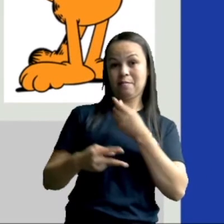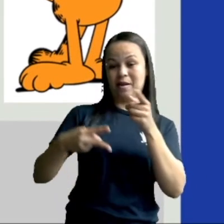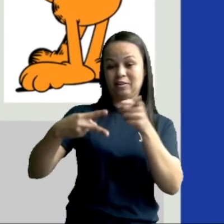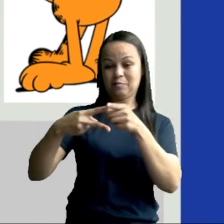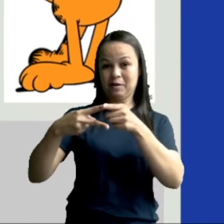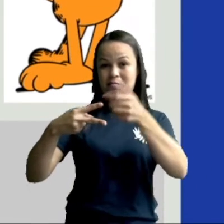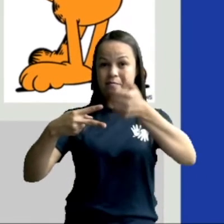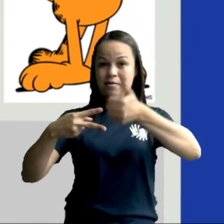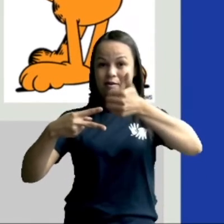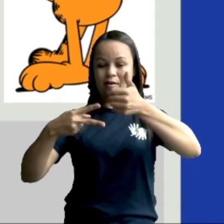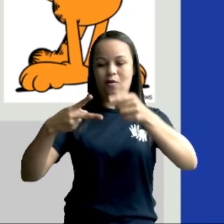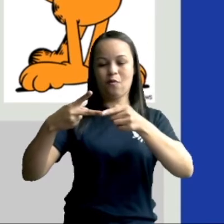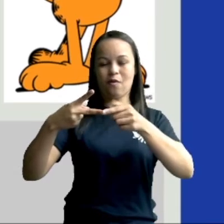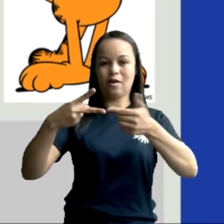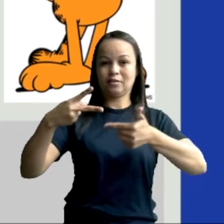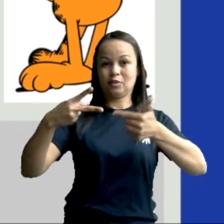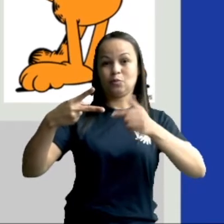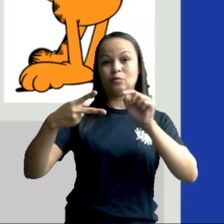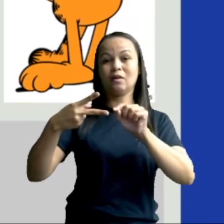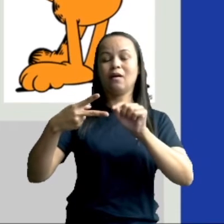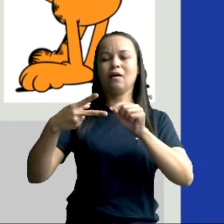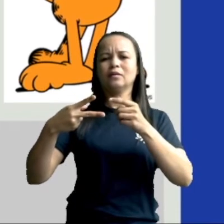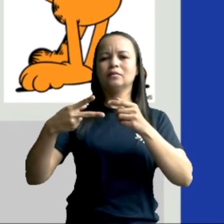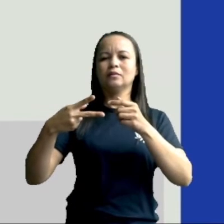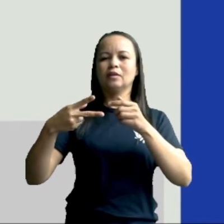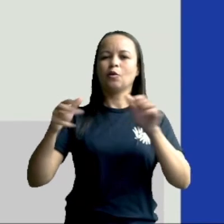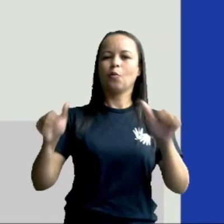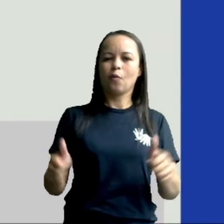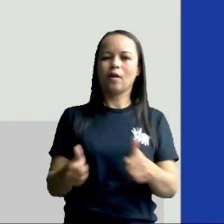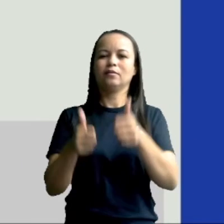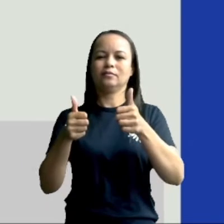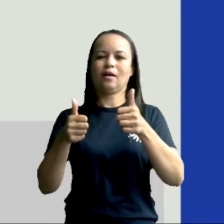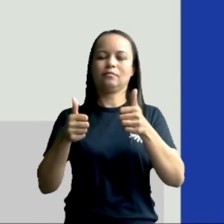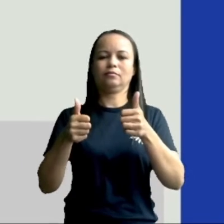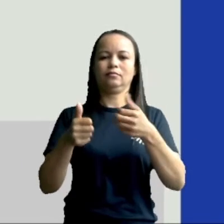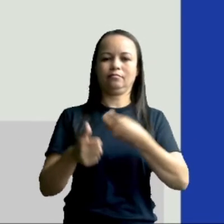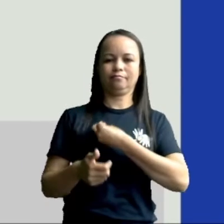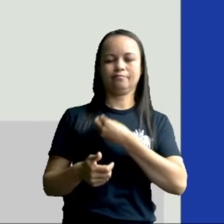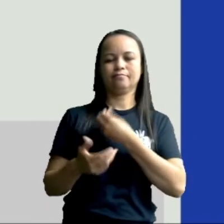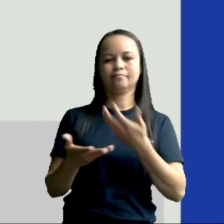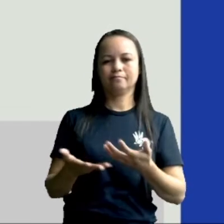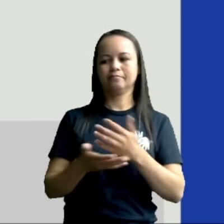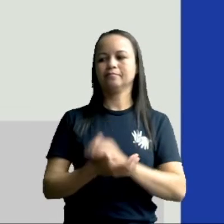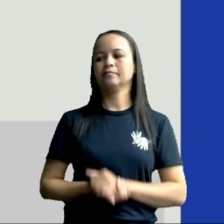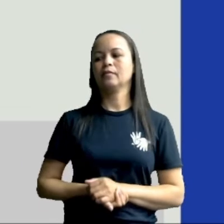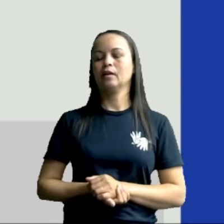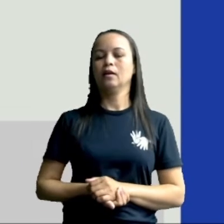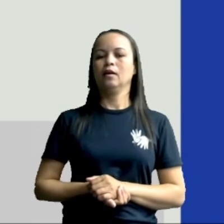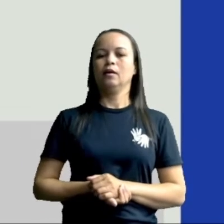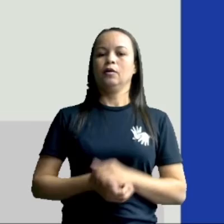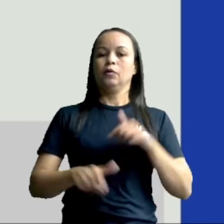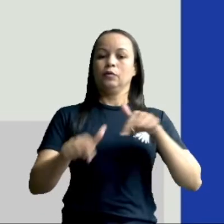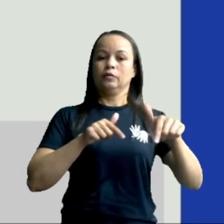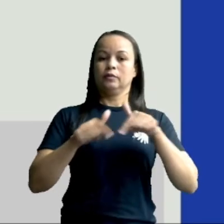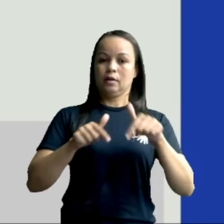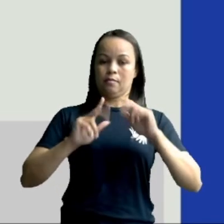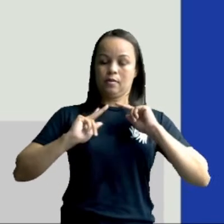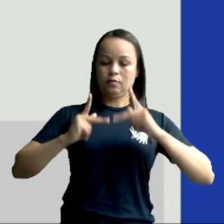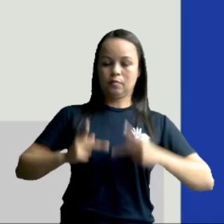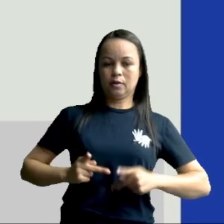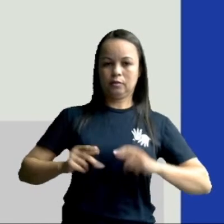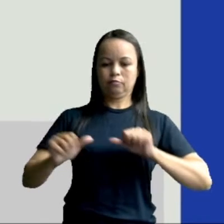segunda? Isso se chama qualidade de vida. O trabalho humano transforma os